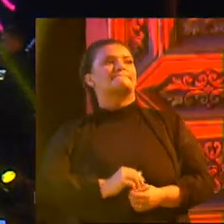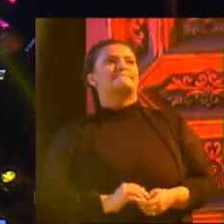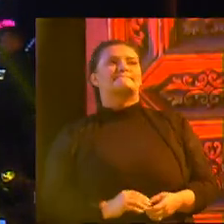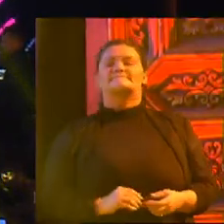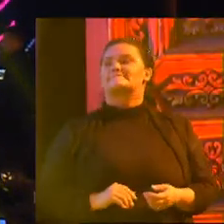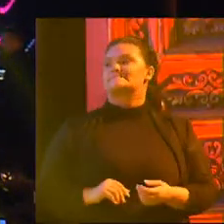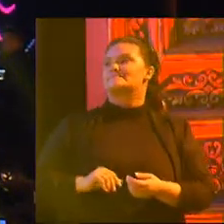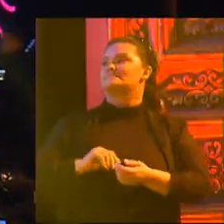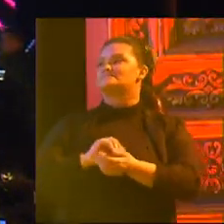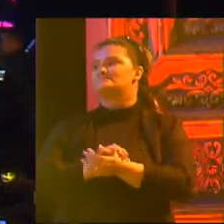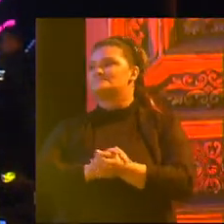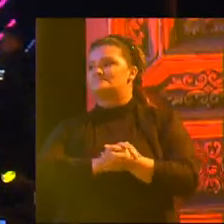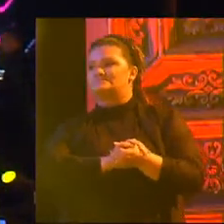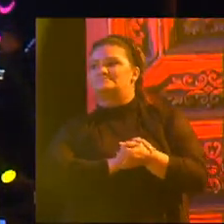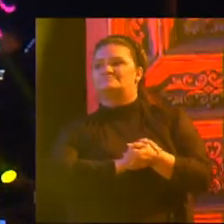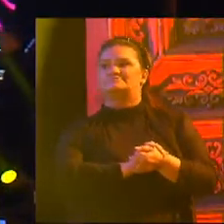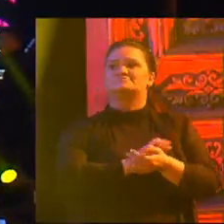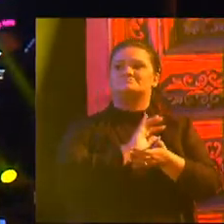Obrigado! Beijo, Felipe!